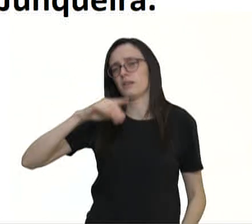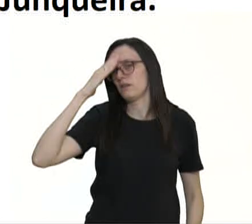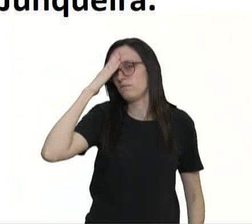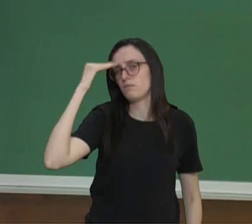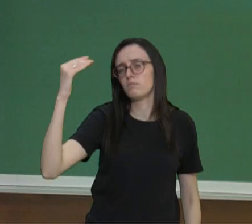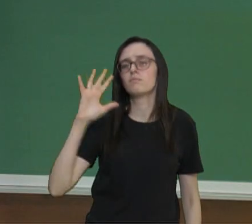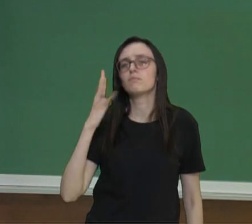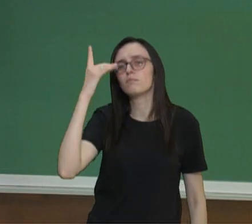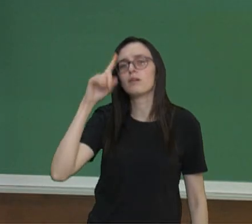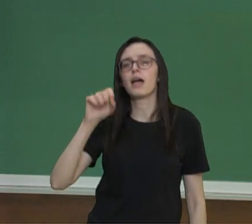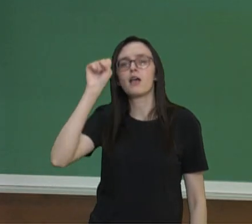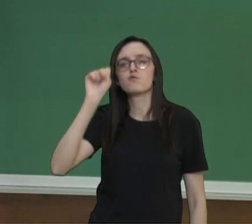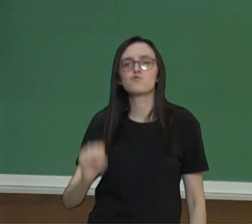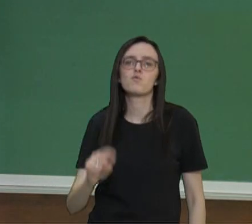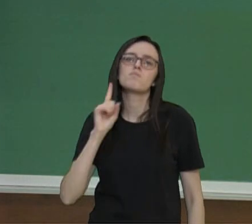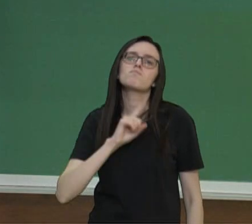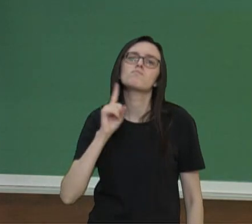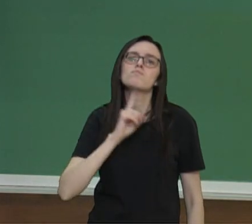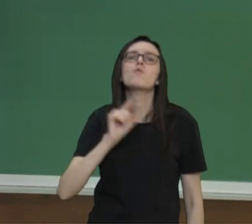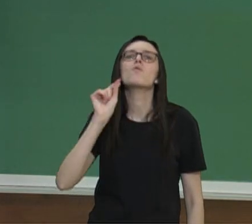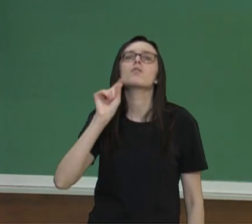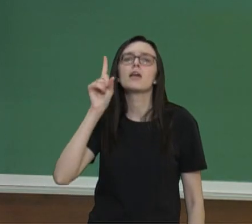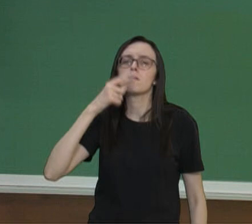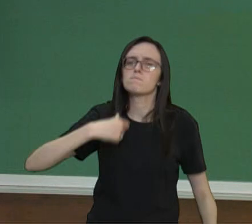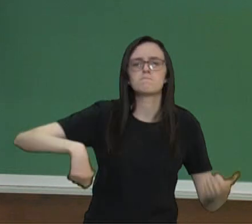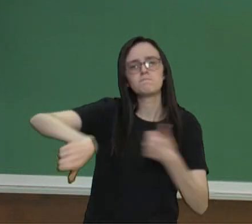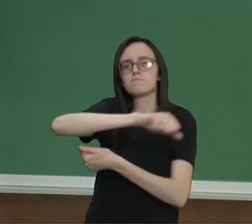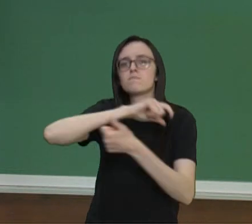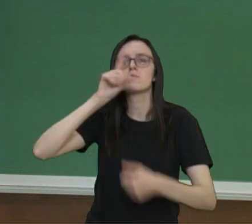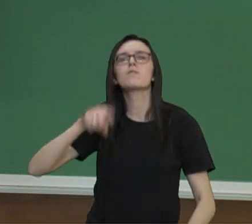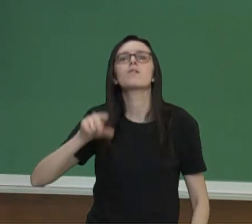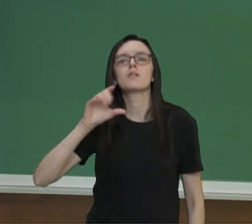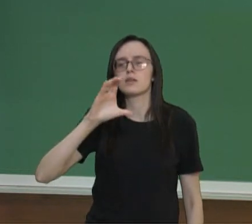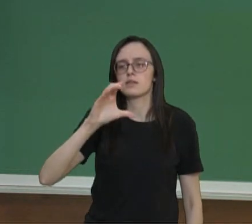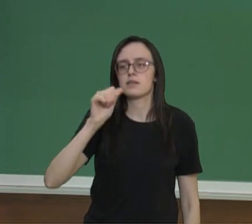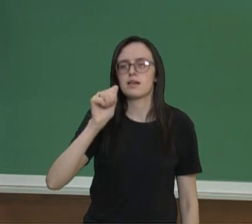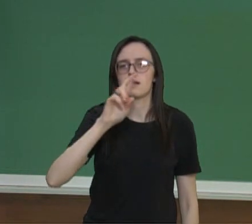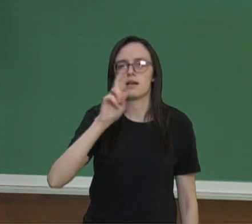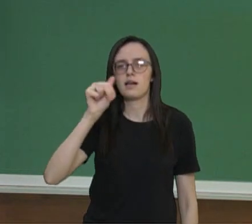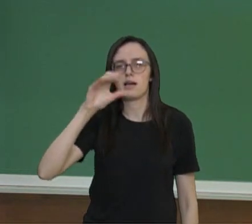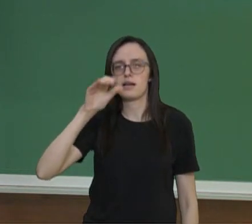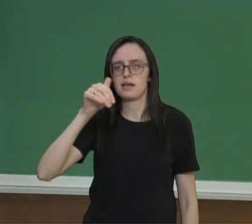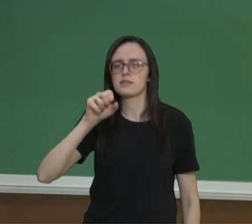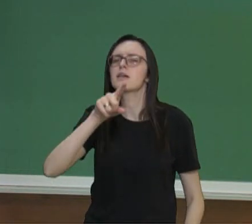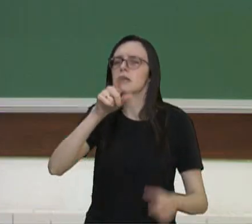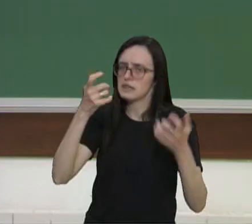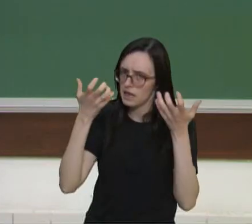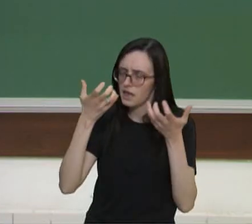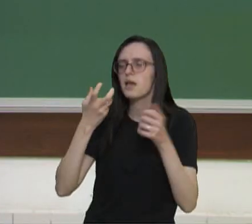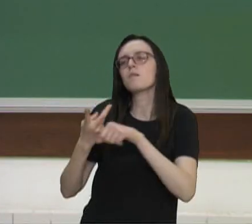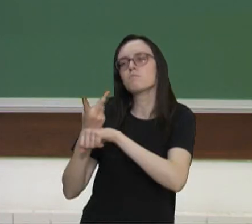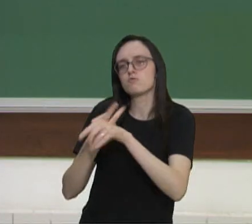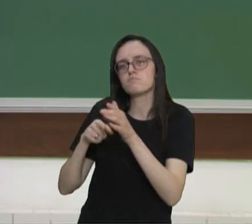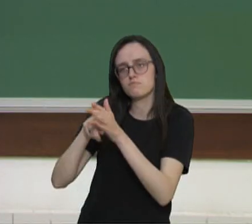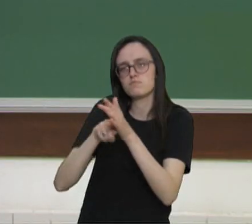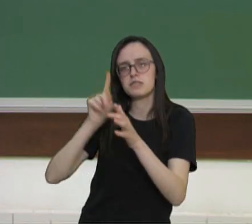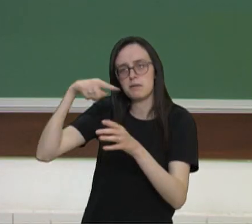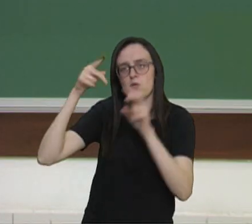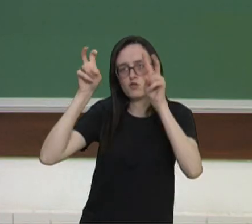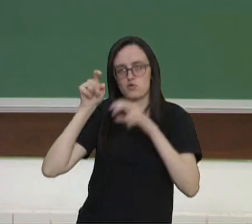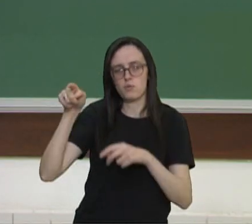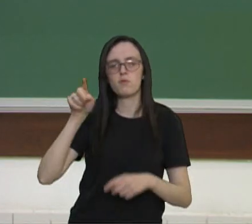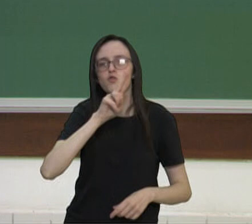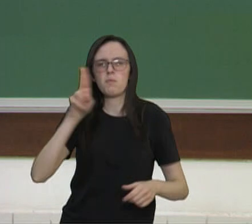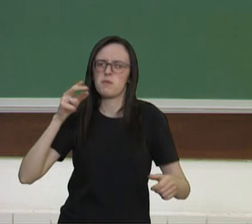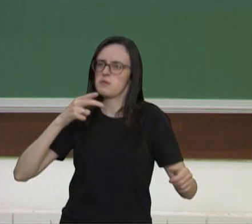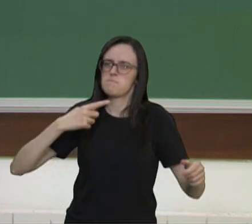famosa, que aconteceu no sul de Minas Gerais, conhecida como Revolta de Carrancas. Se você quiser, dá uma pesquisada aí depois sobre ela. Revolta